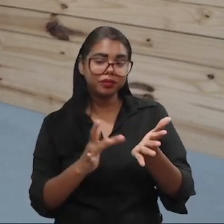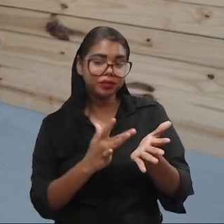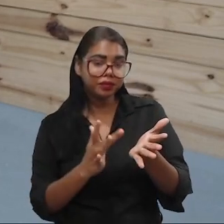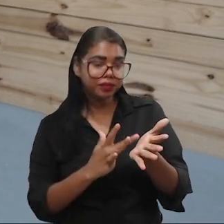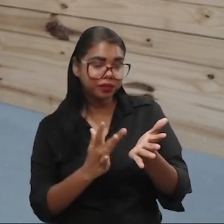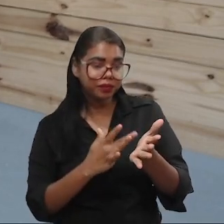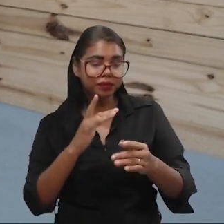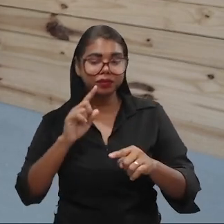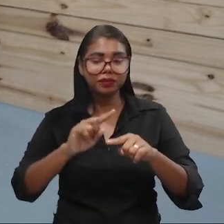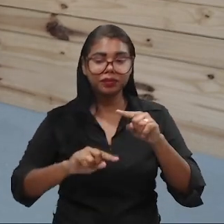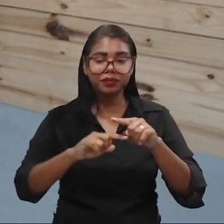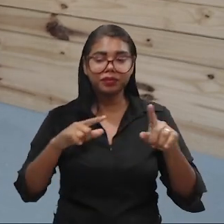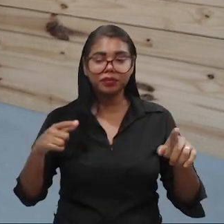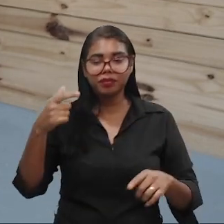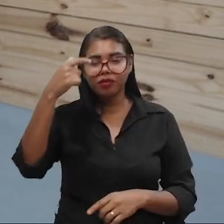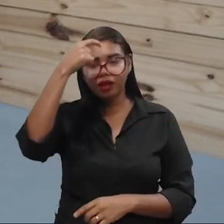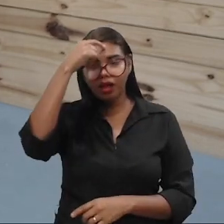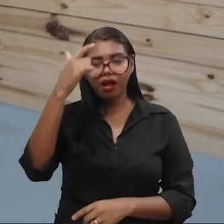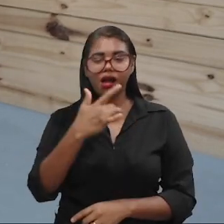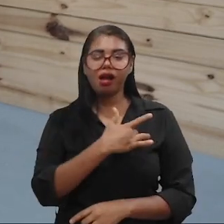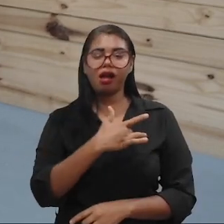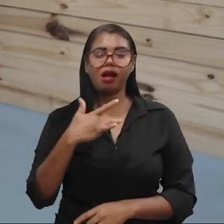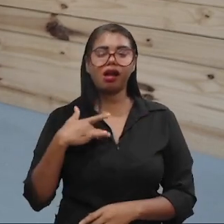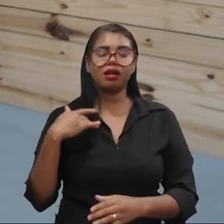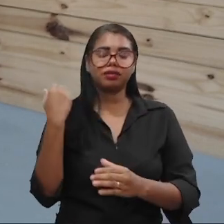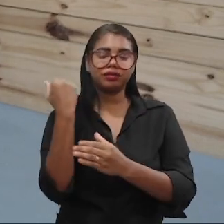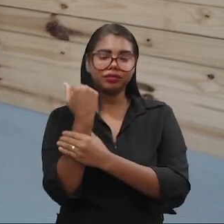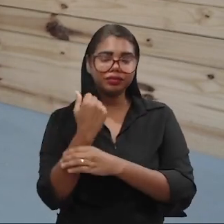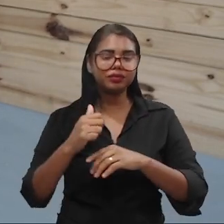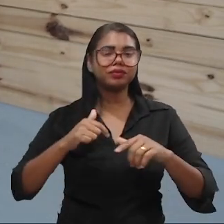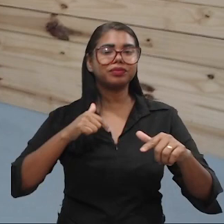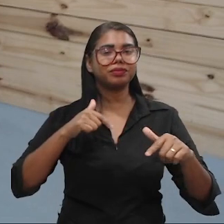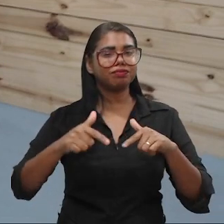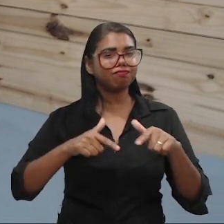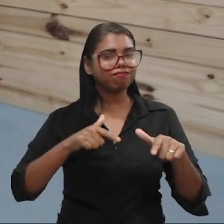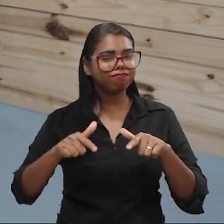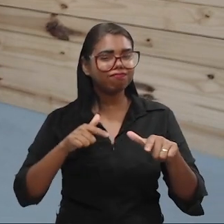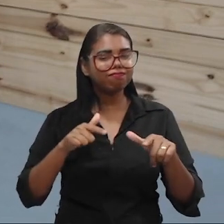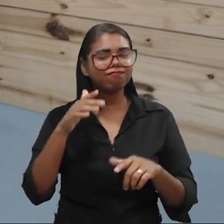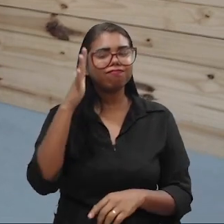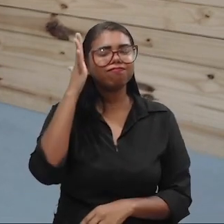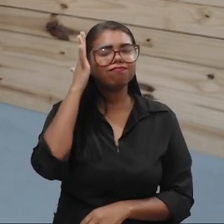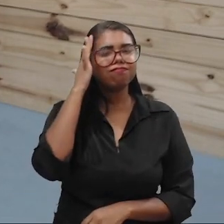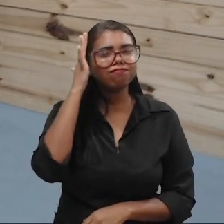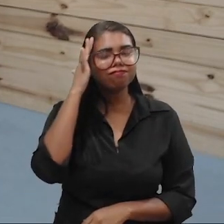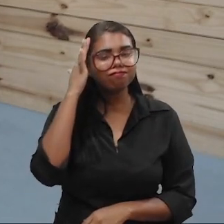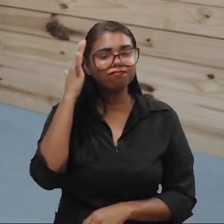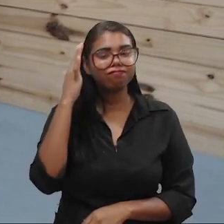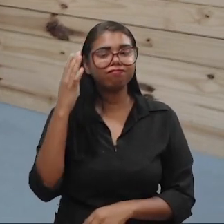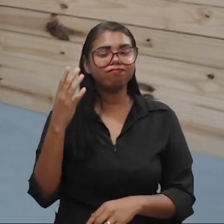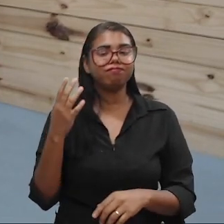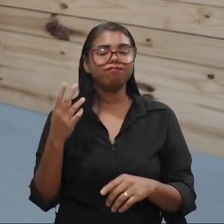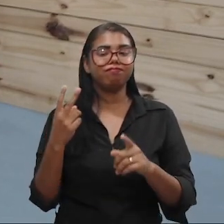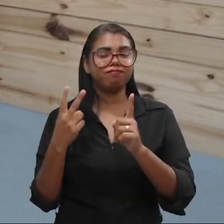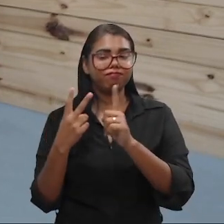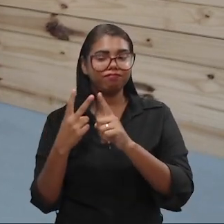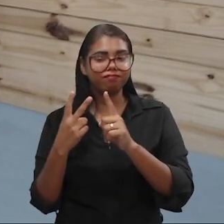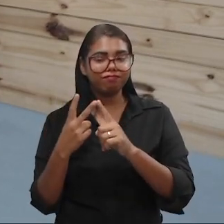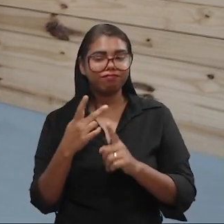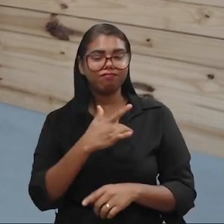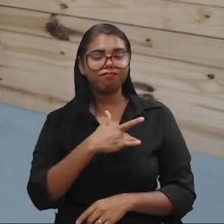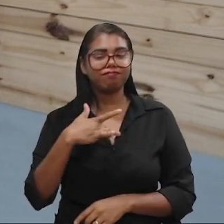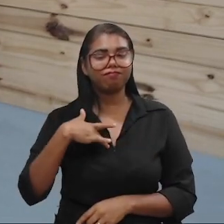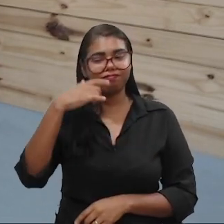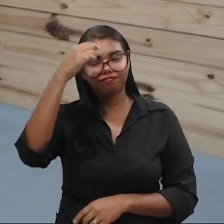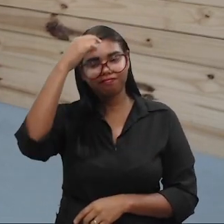relação entre a saúde mental e a segurança do trabalho entender essa relação entre trabalho e Saúde Mental é bastante